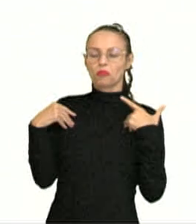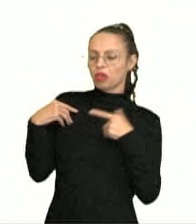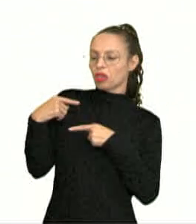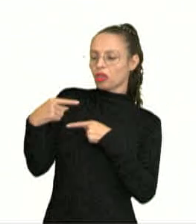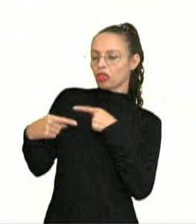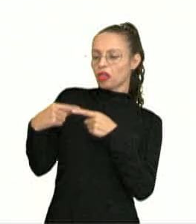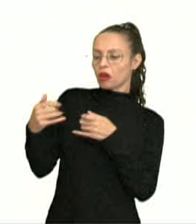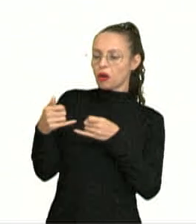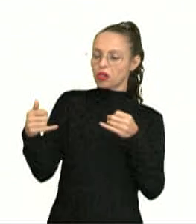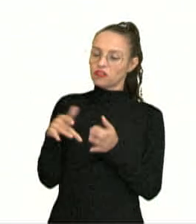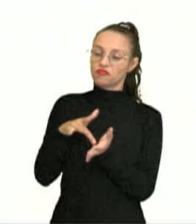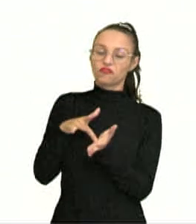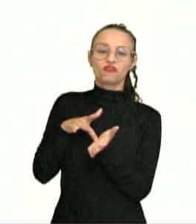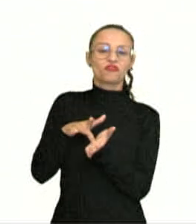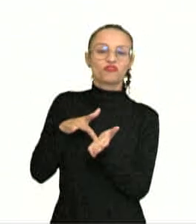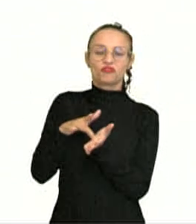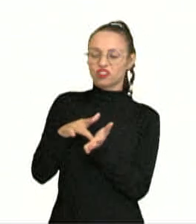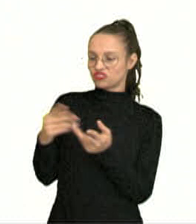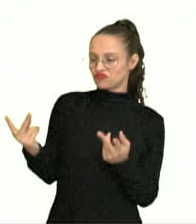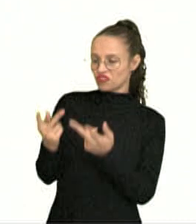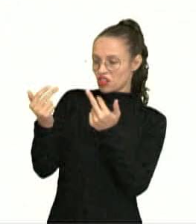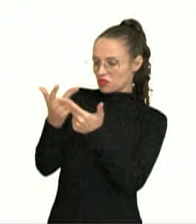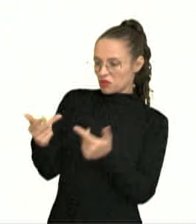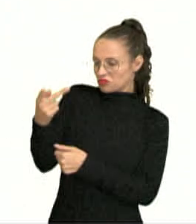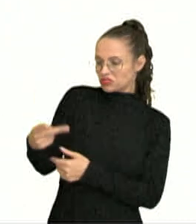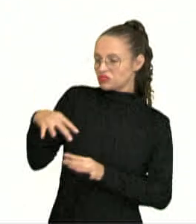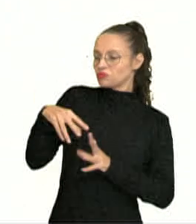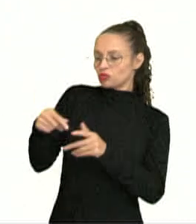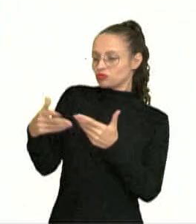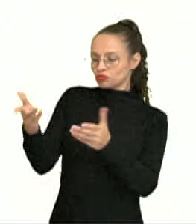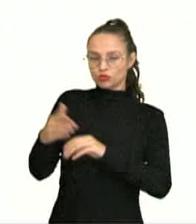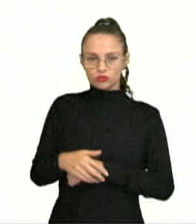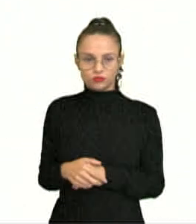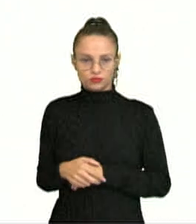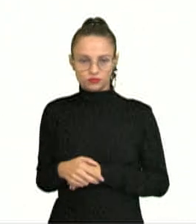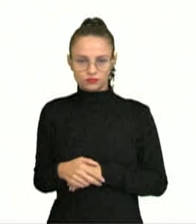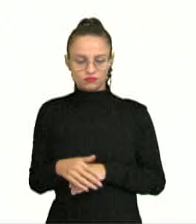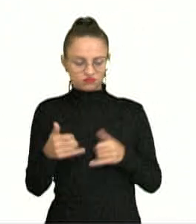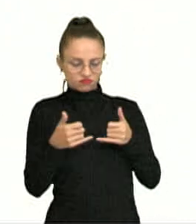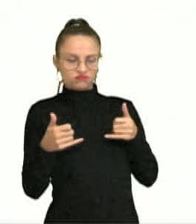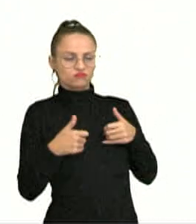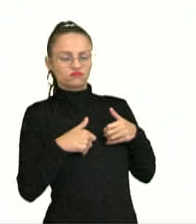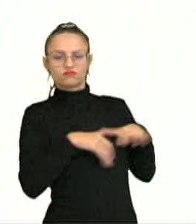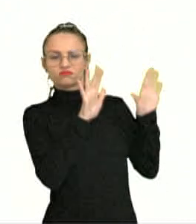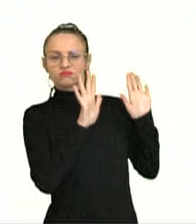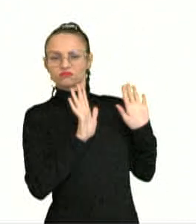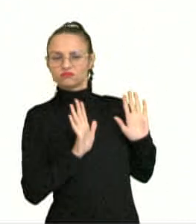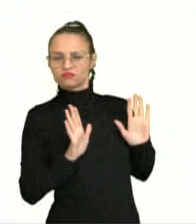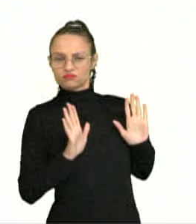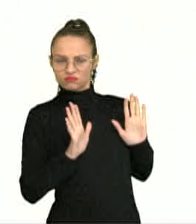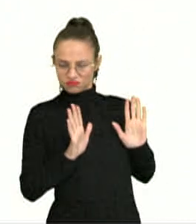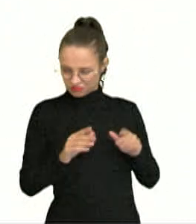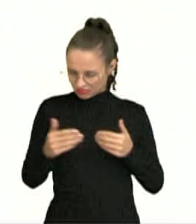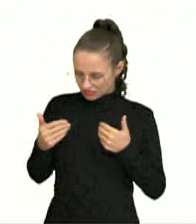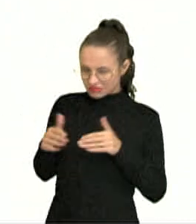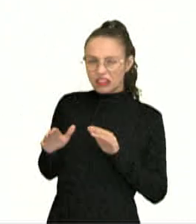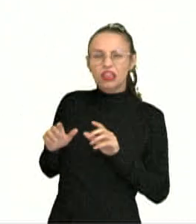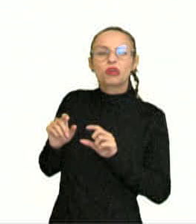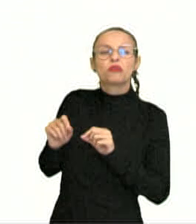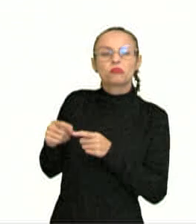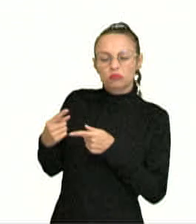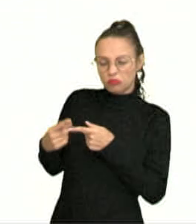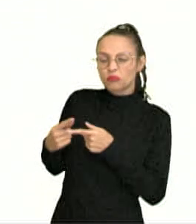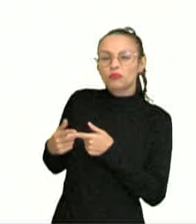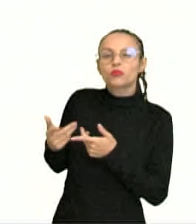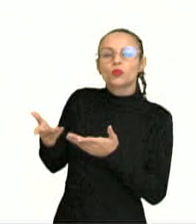enrolada, para fingir que vale alguma coisa neste mundo? Deixe-me, senhora." Que a deixe? Que a deixe por